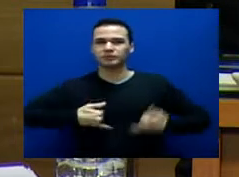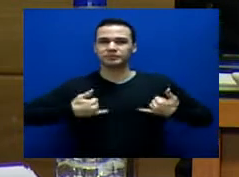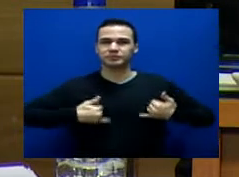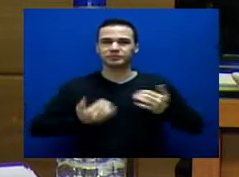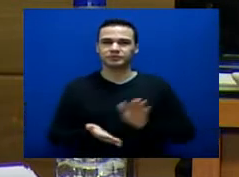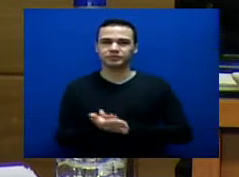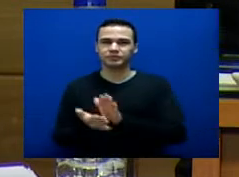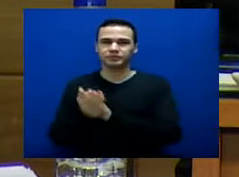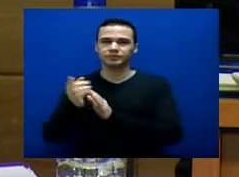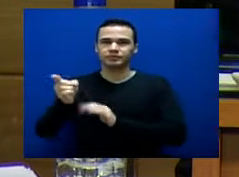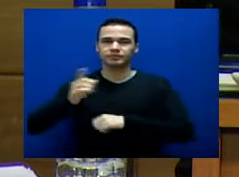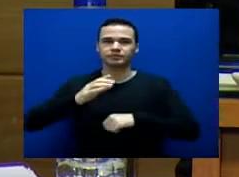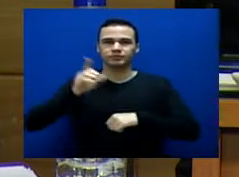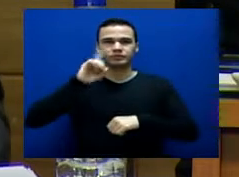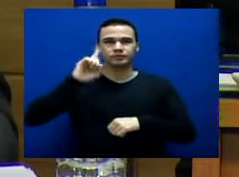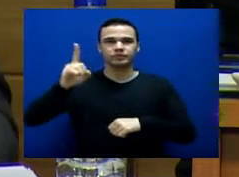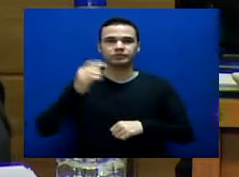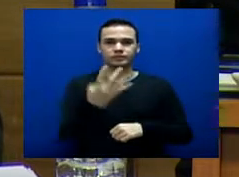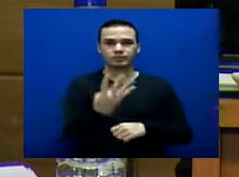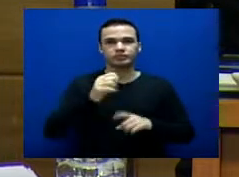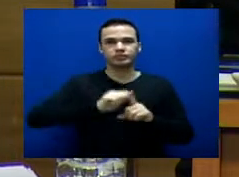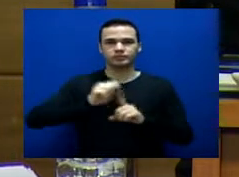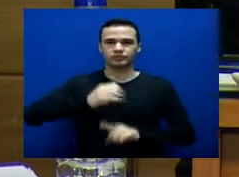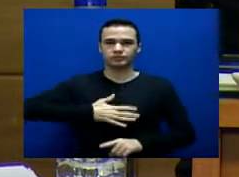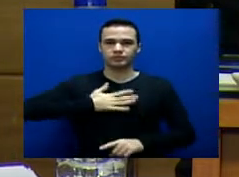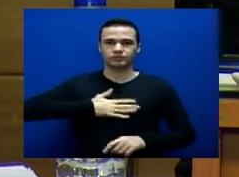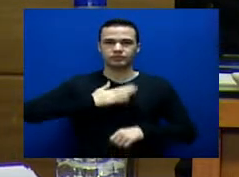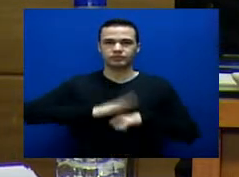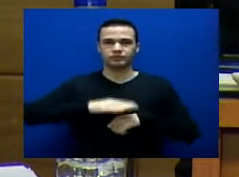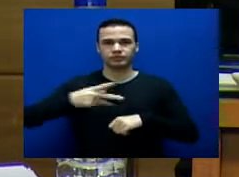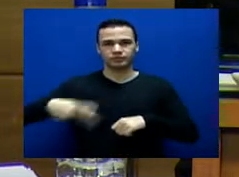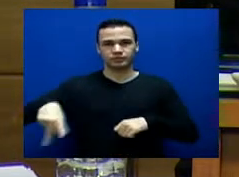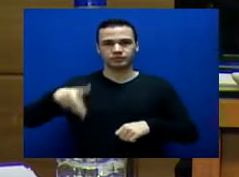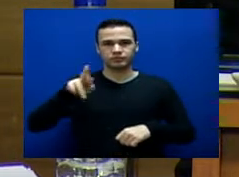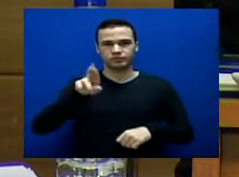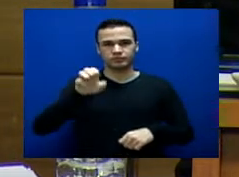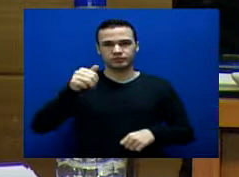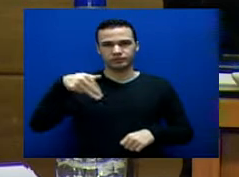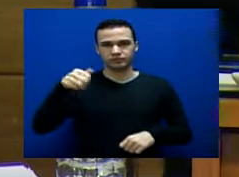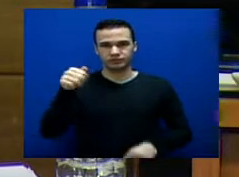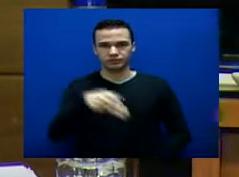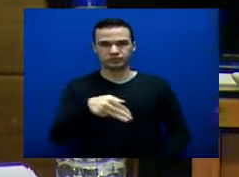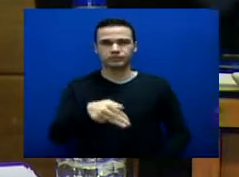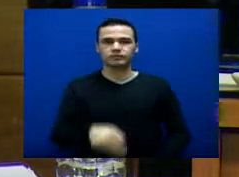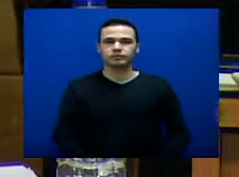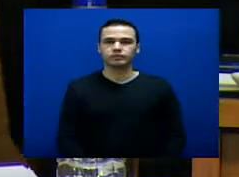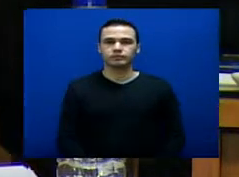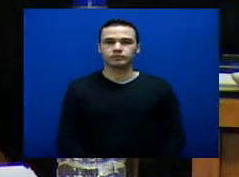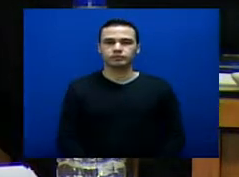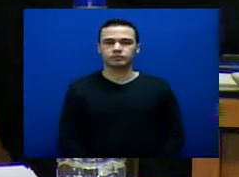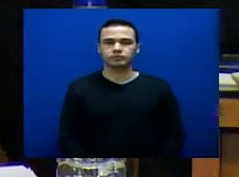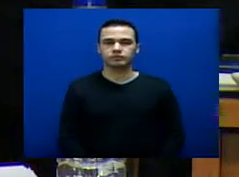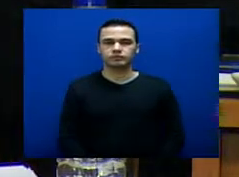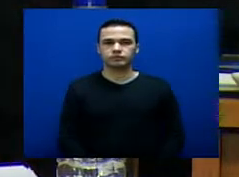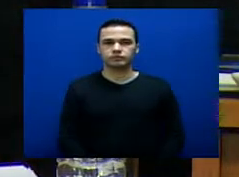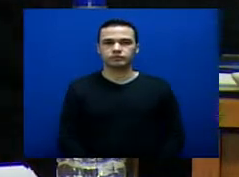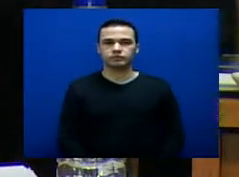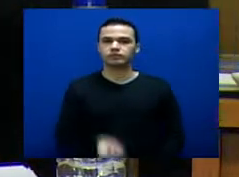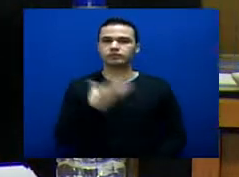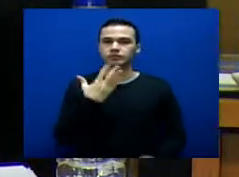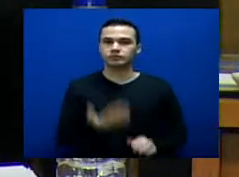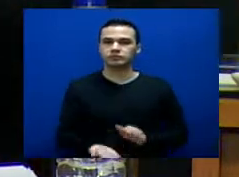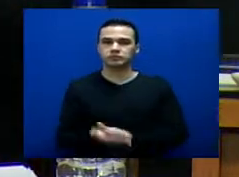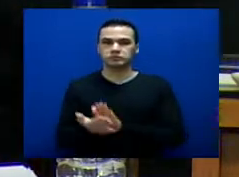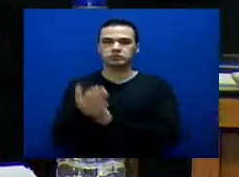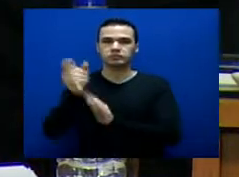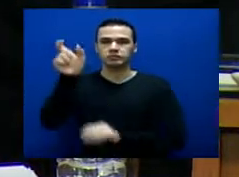data natalícia, comemorado no dia 4 de agosto, votos com o vereador Renan Santos. Votos